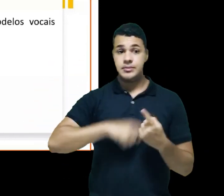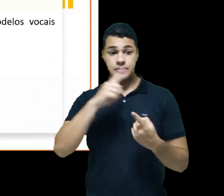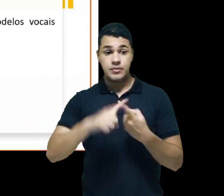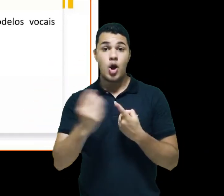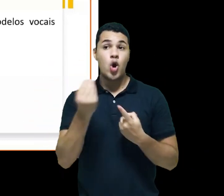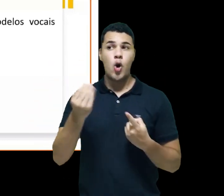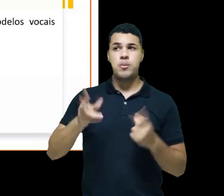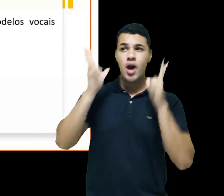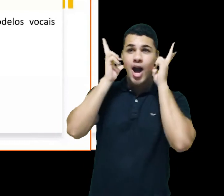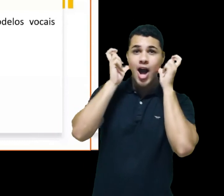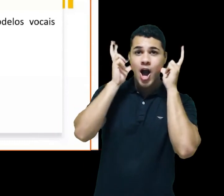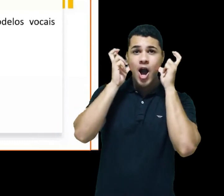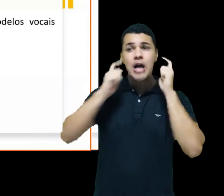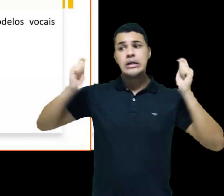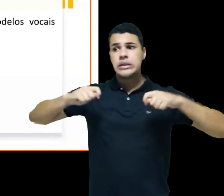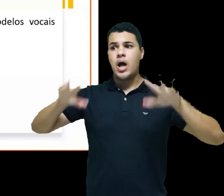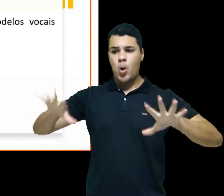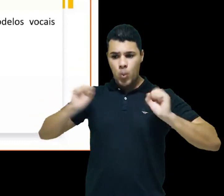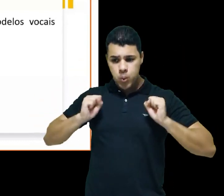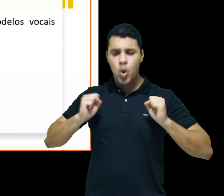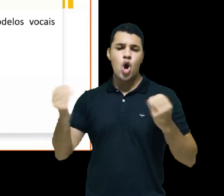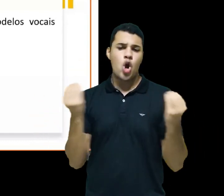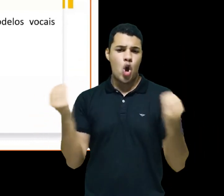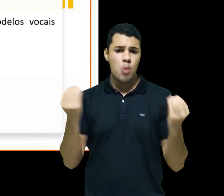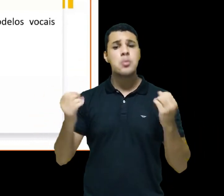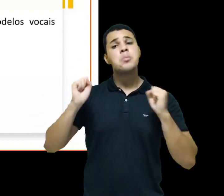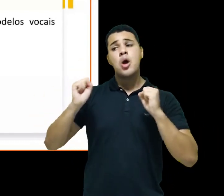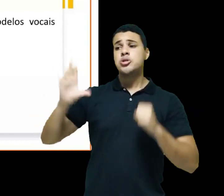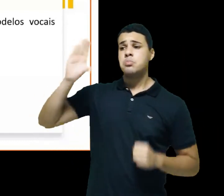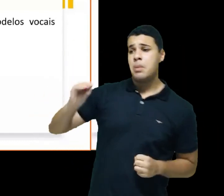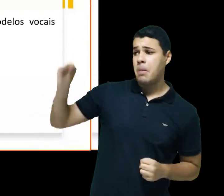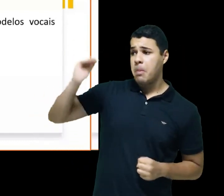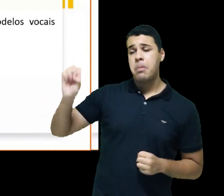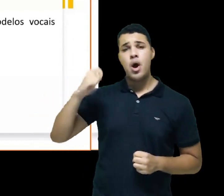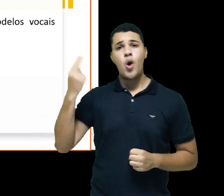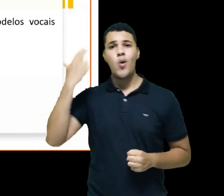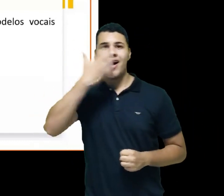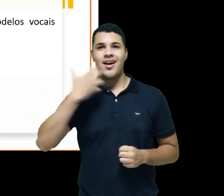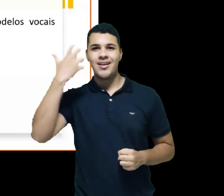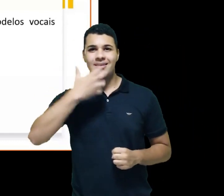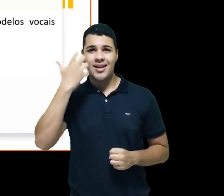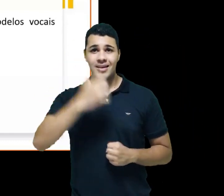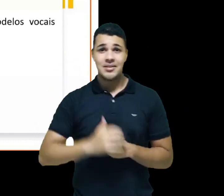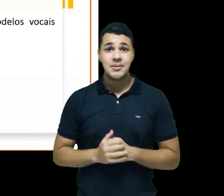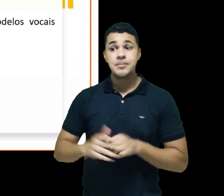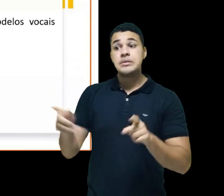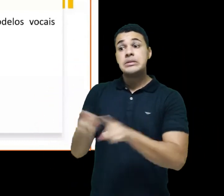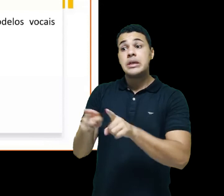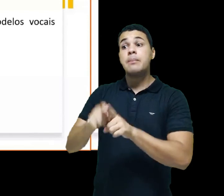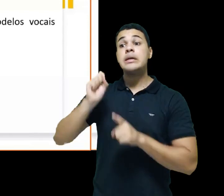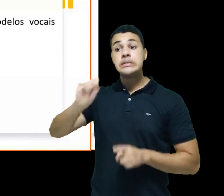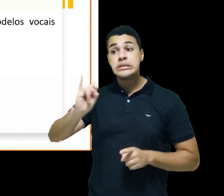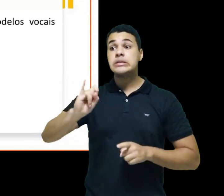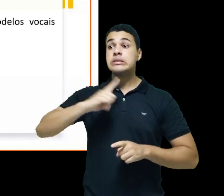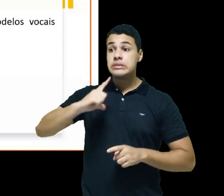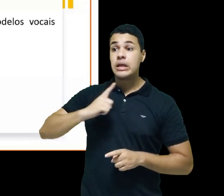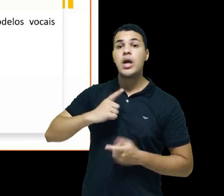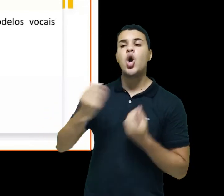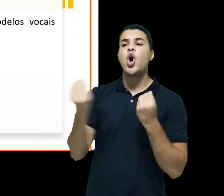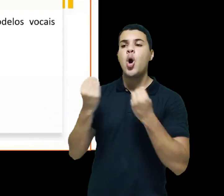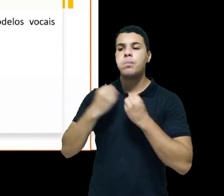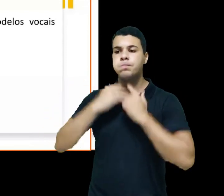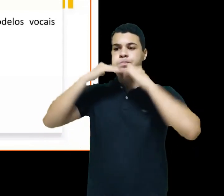As âncoras auditivas, que podem ser instruções faladas e cantadas, imitações de modelos